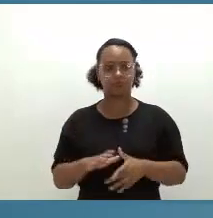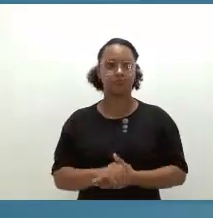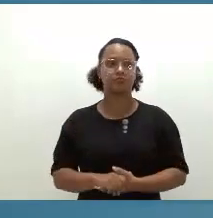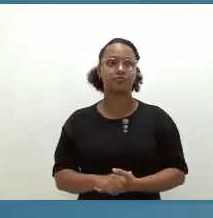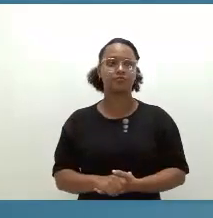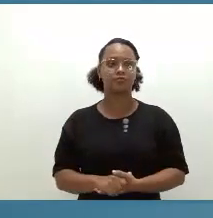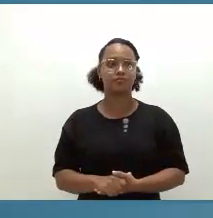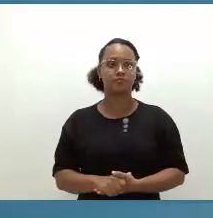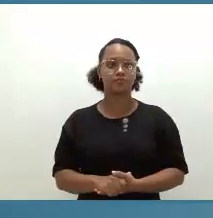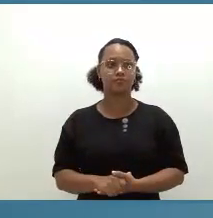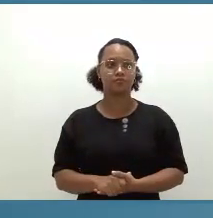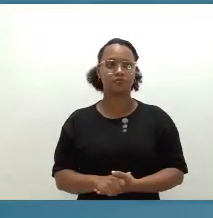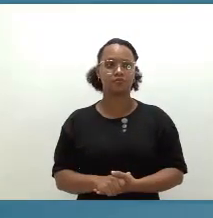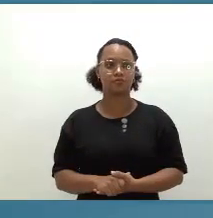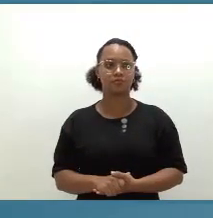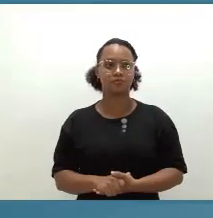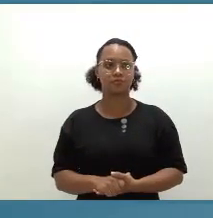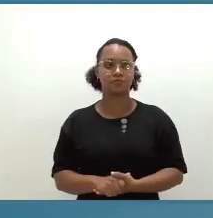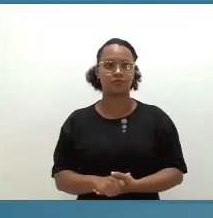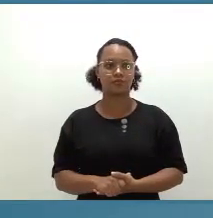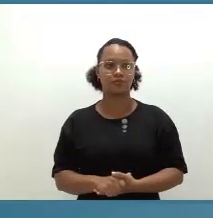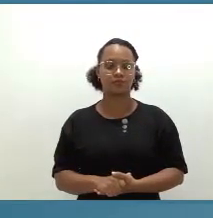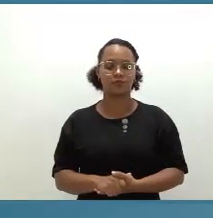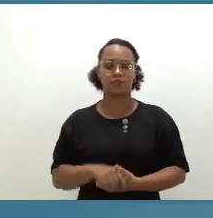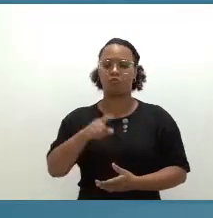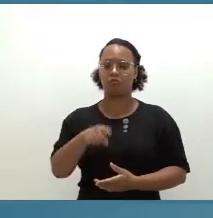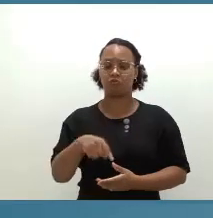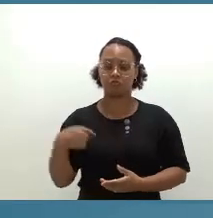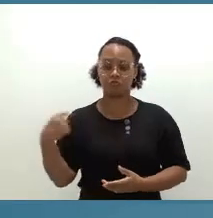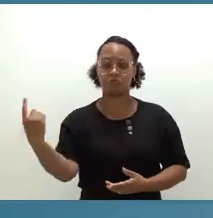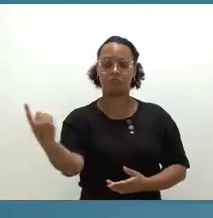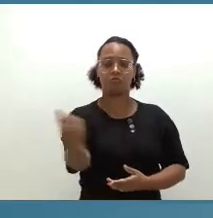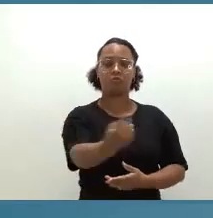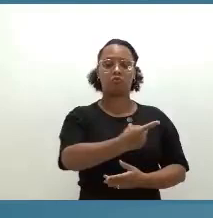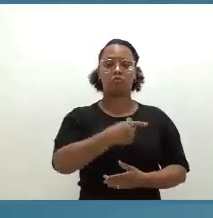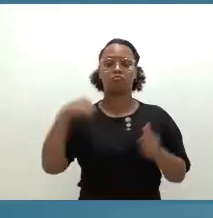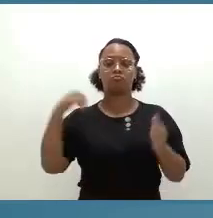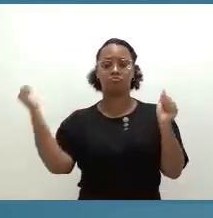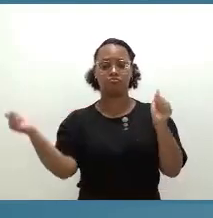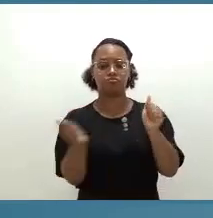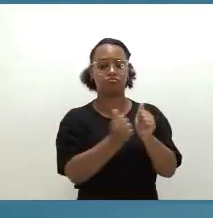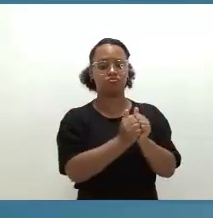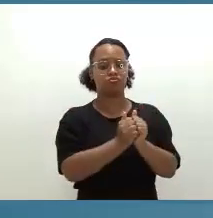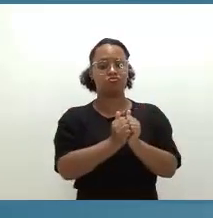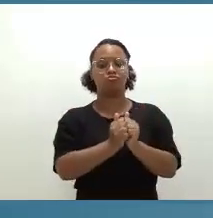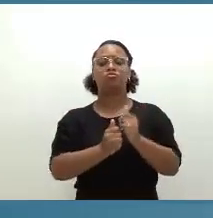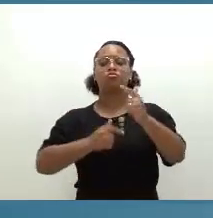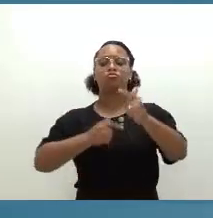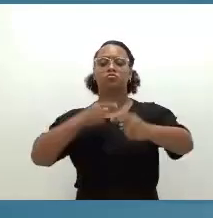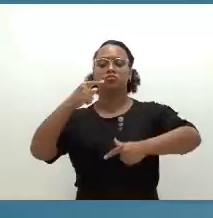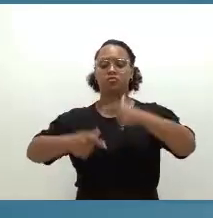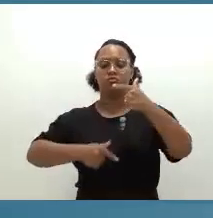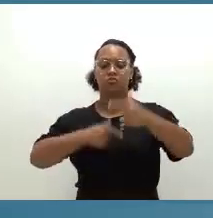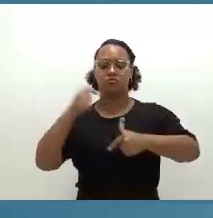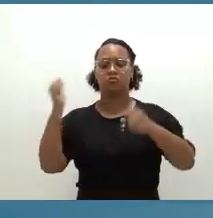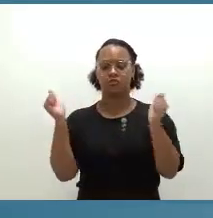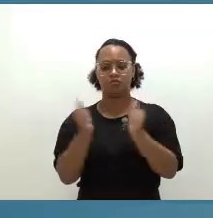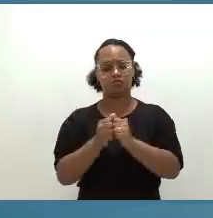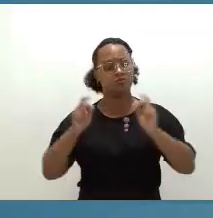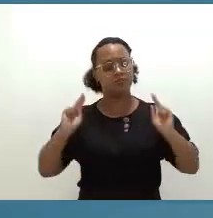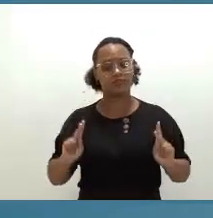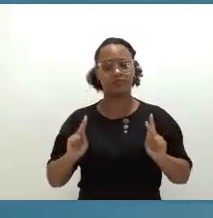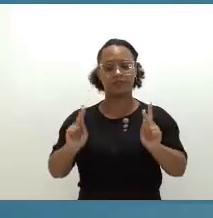Saibam que todos estarão ao meu lado. Todos estarão ao meu lado, como sempre tivemos